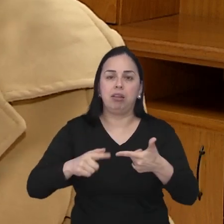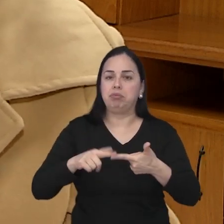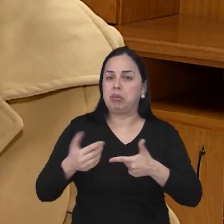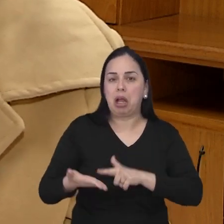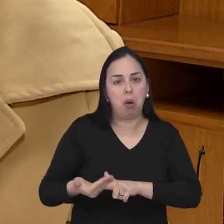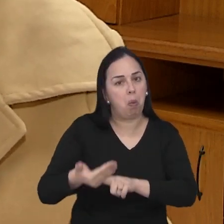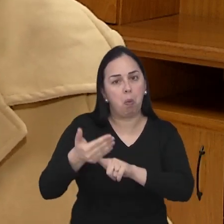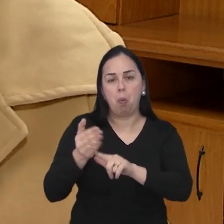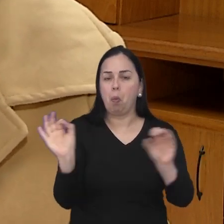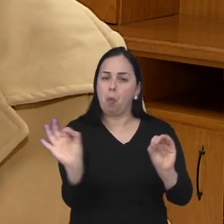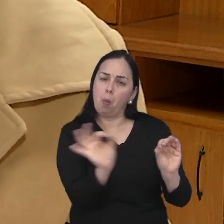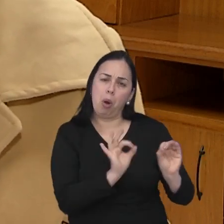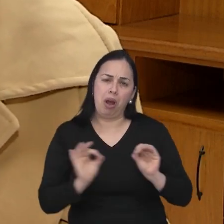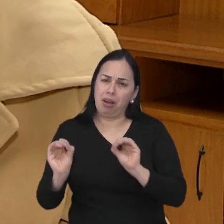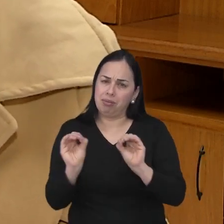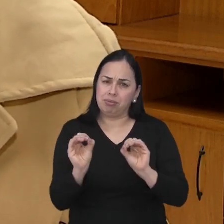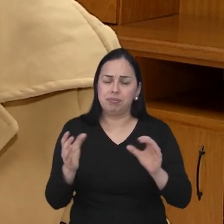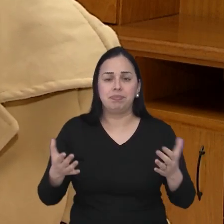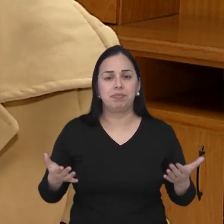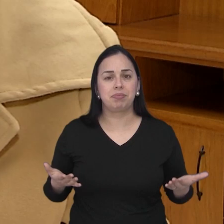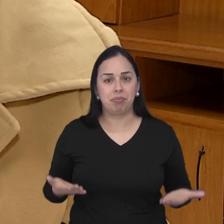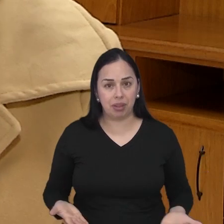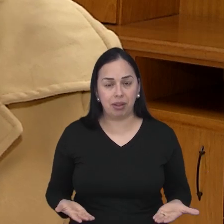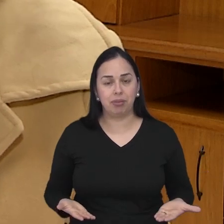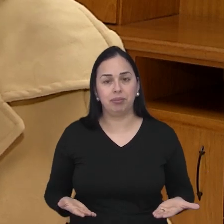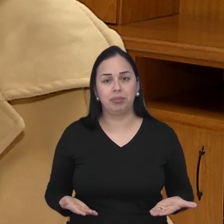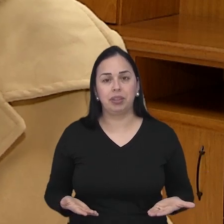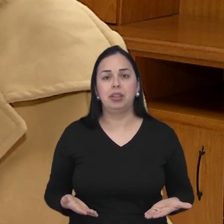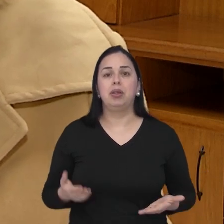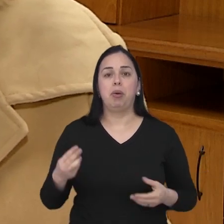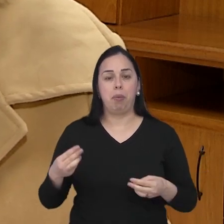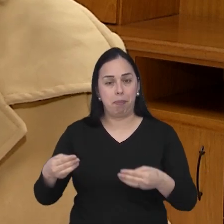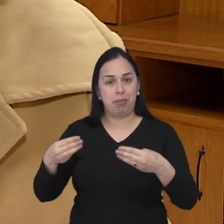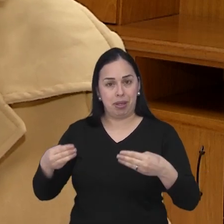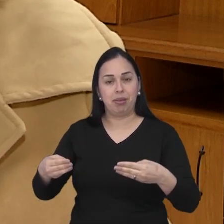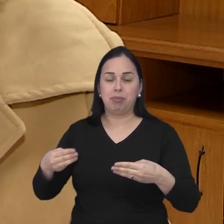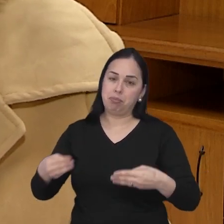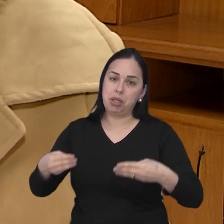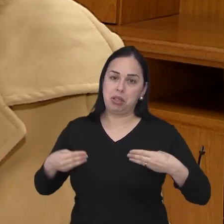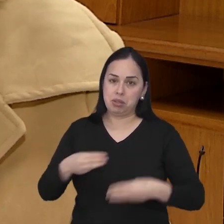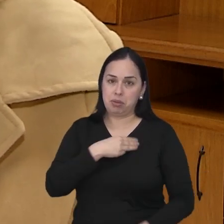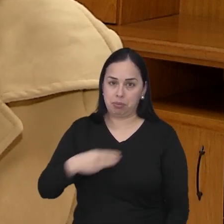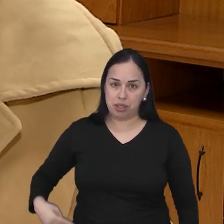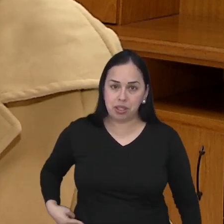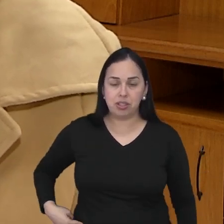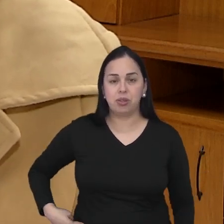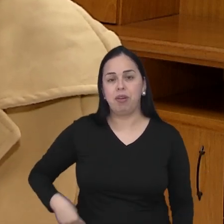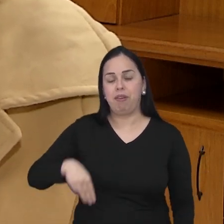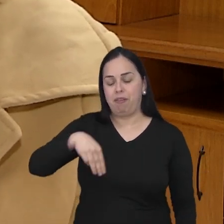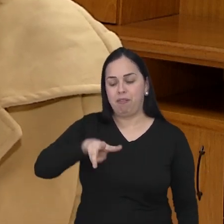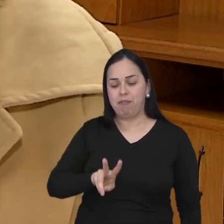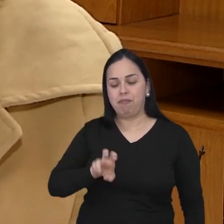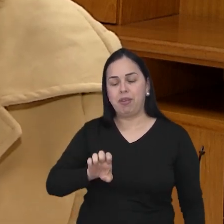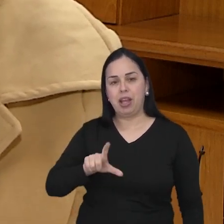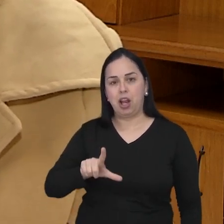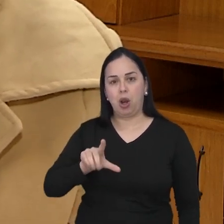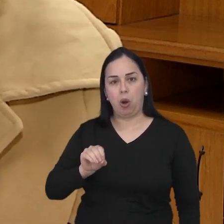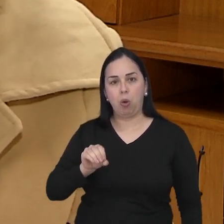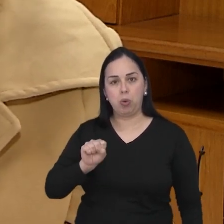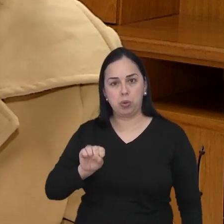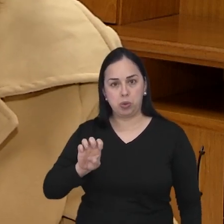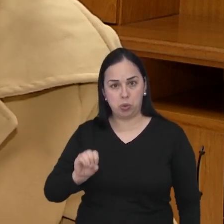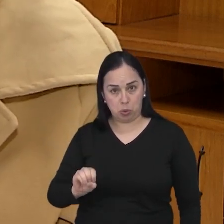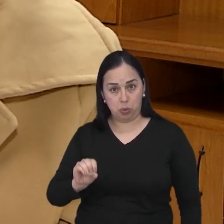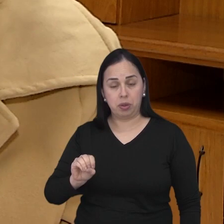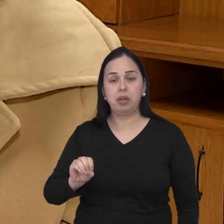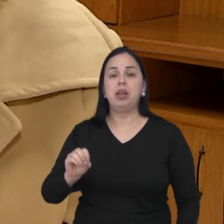muita tecnologia para se desenvolver algo do tipo. Então, o ministro Veloso, quando ele assume o TSE,